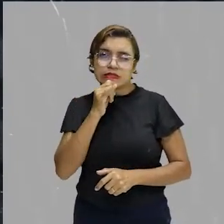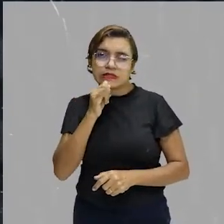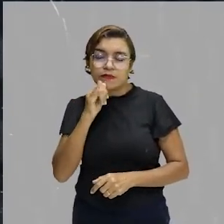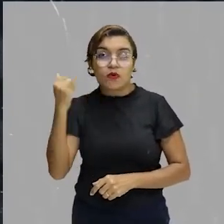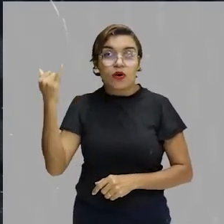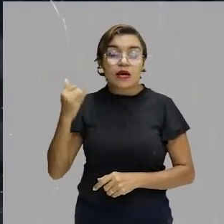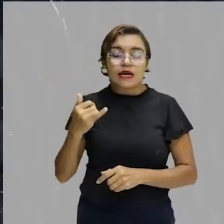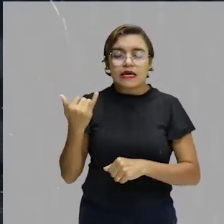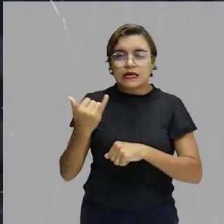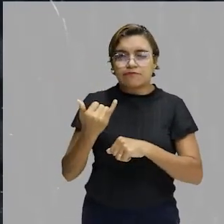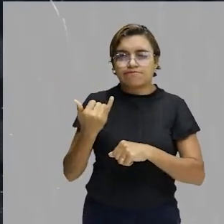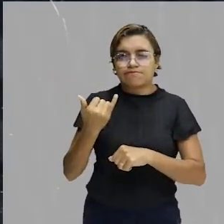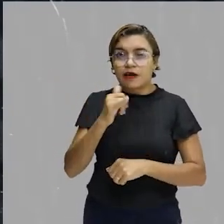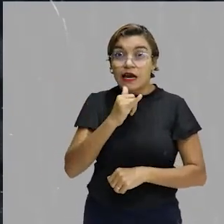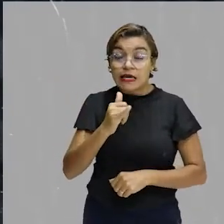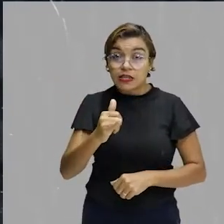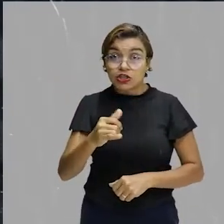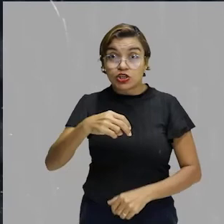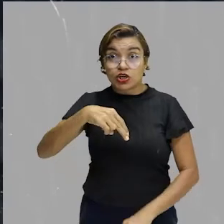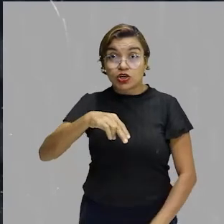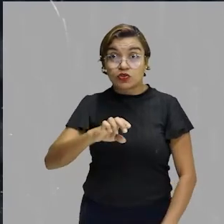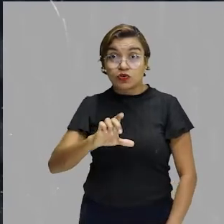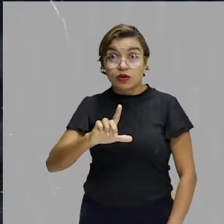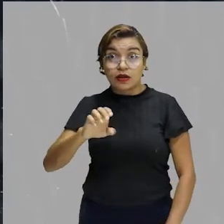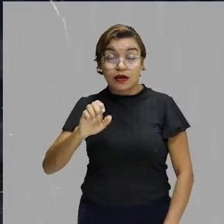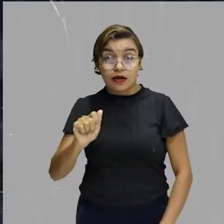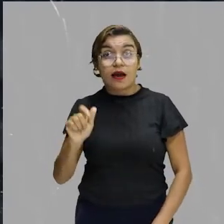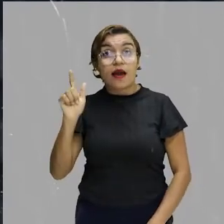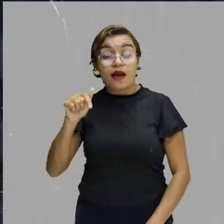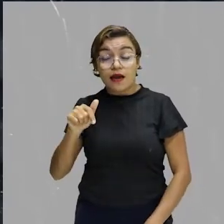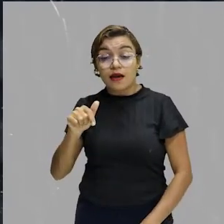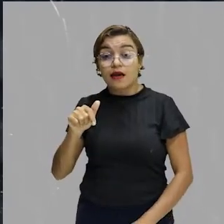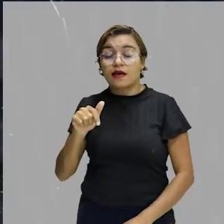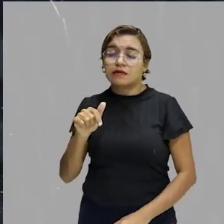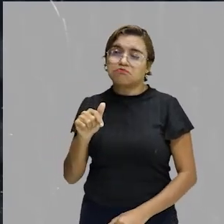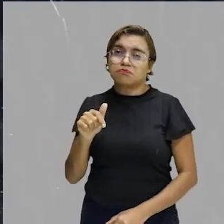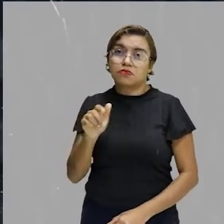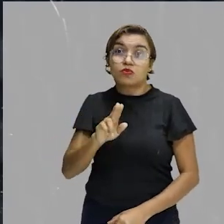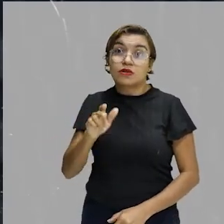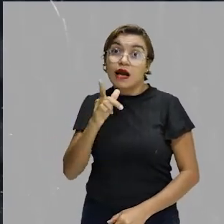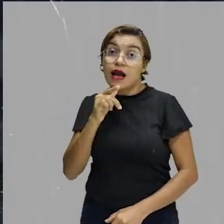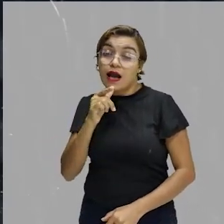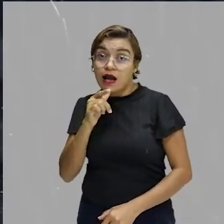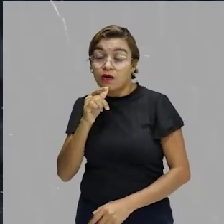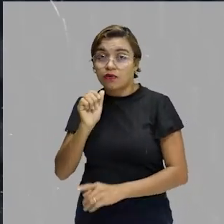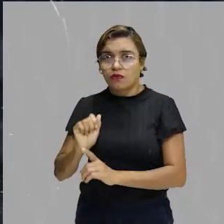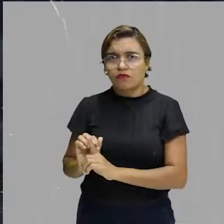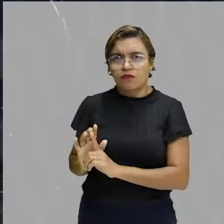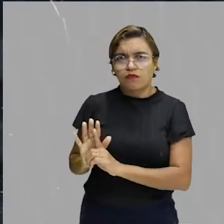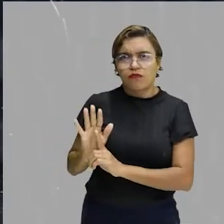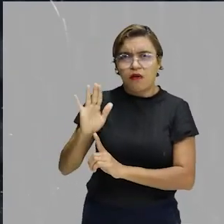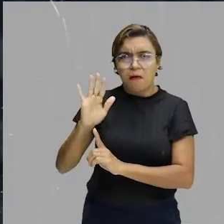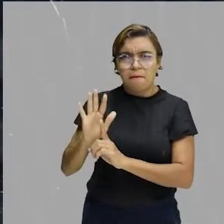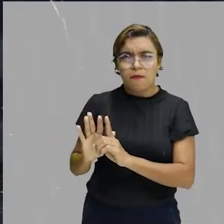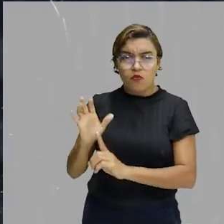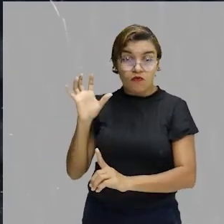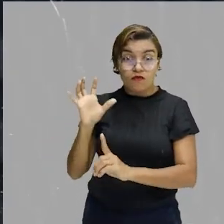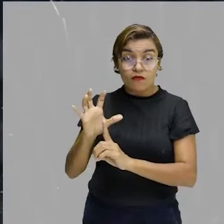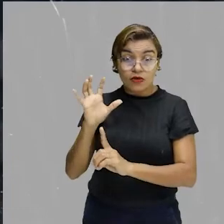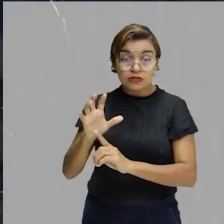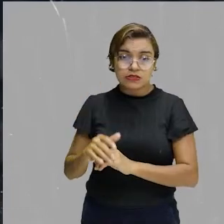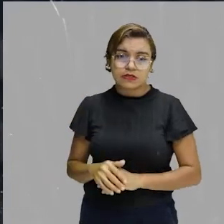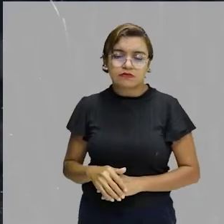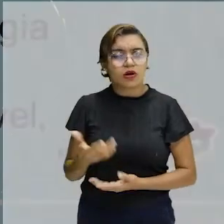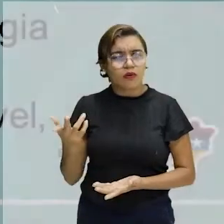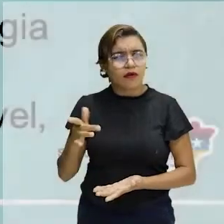fumaça que sai das energias nucleares, aquilo é água, tá? Gerada em vapor para resfriamento dos reatores. Então, isso aqui é falso, galera, tá certo? E